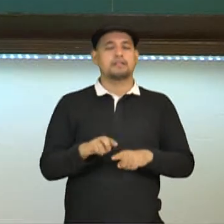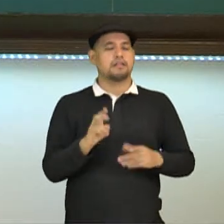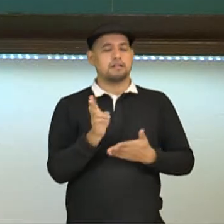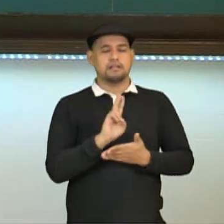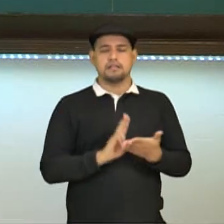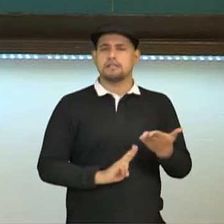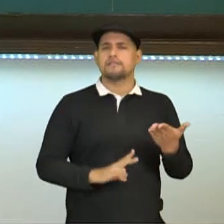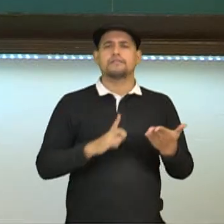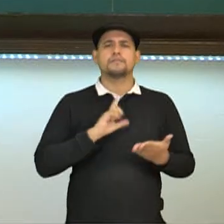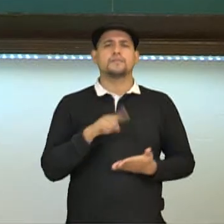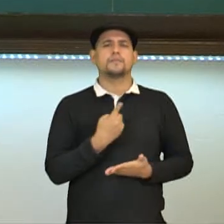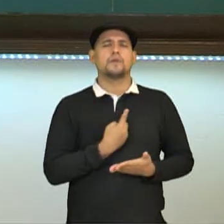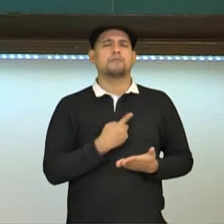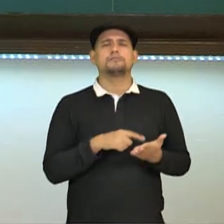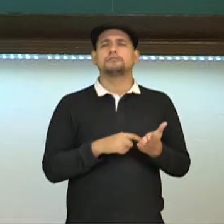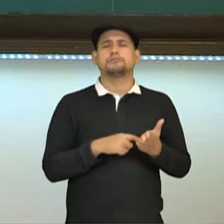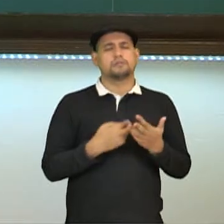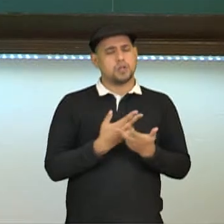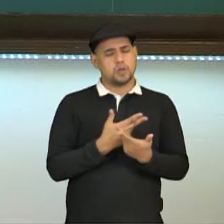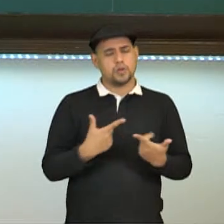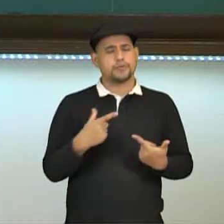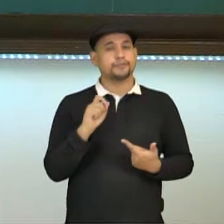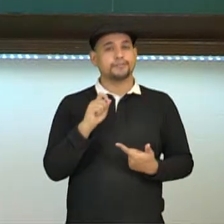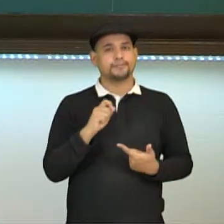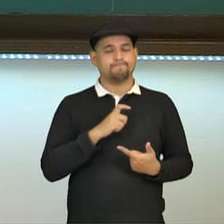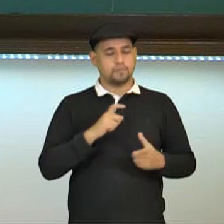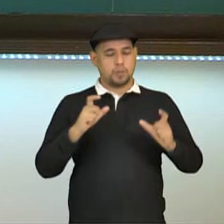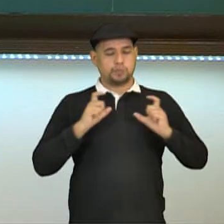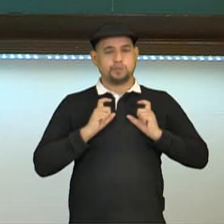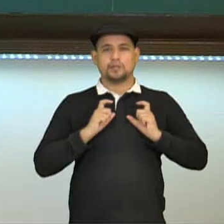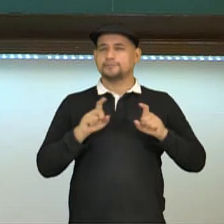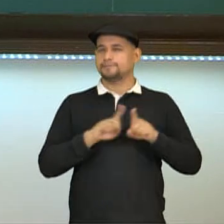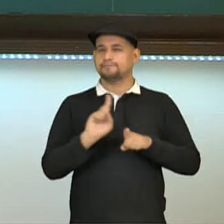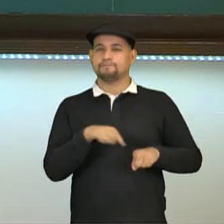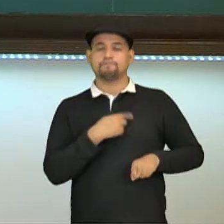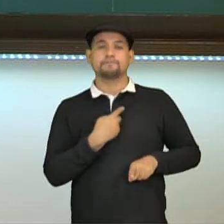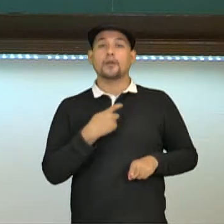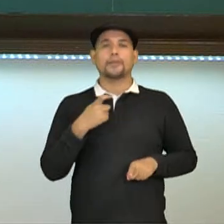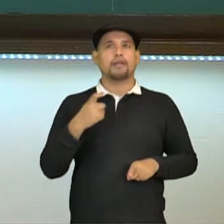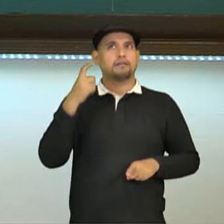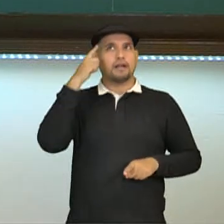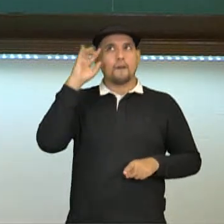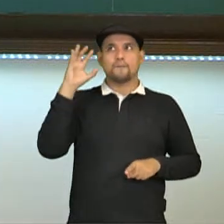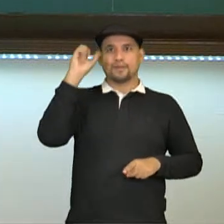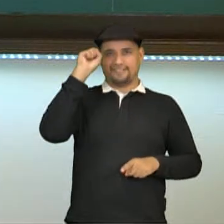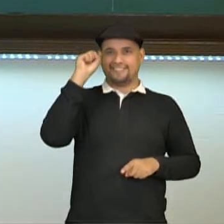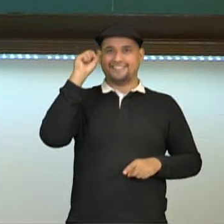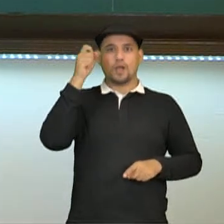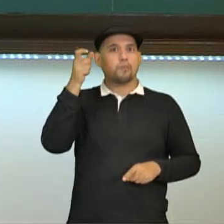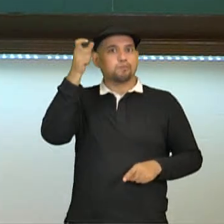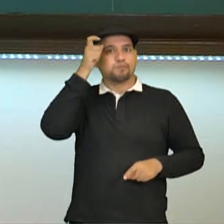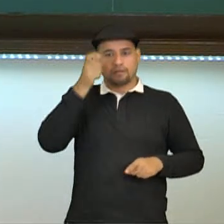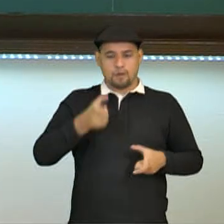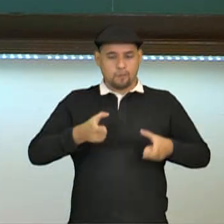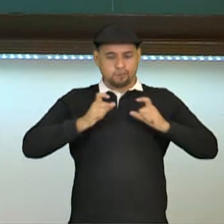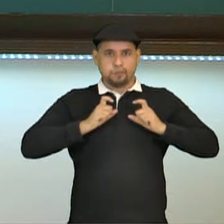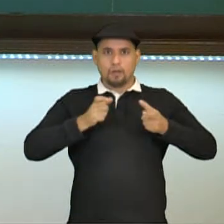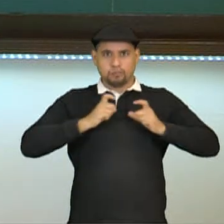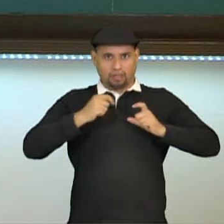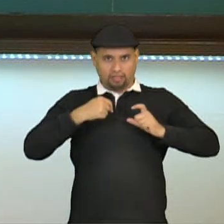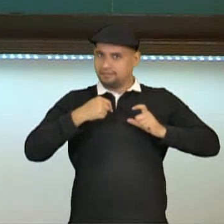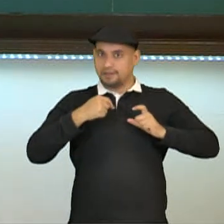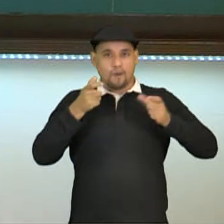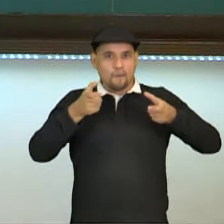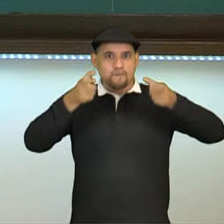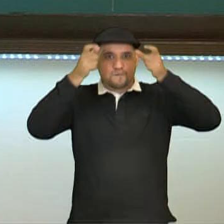livro ele traz para nós uma rica possibilidade de enriquecermos o nosso repertório cultural, né? A partir do momento que a